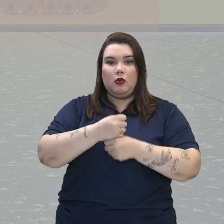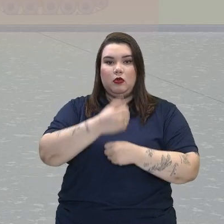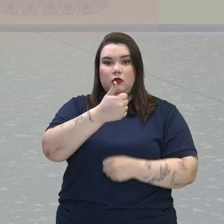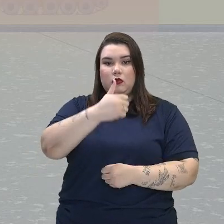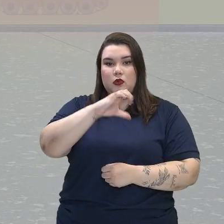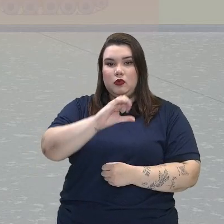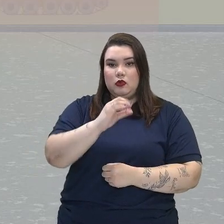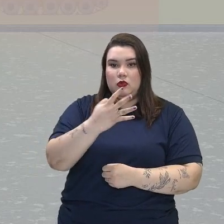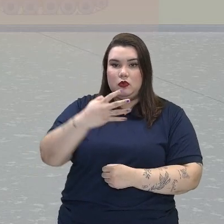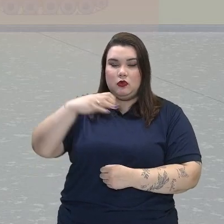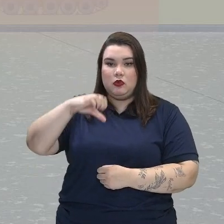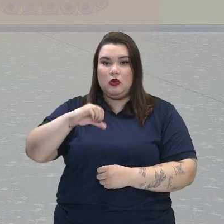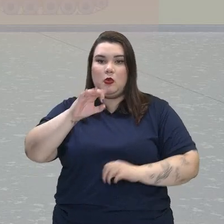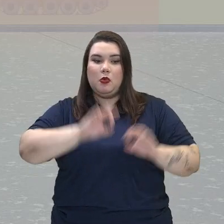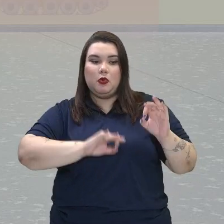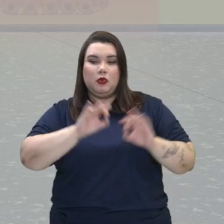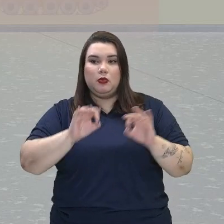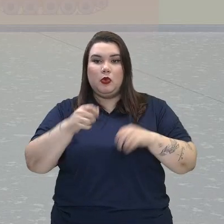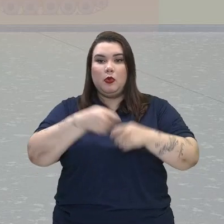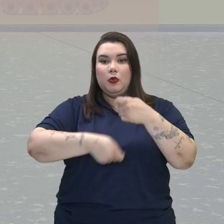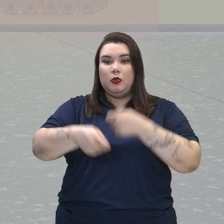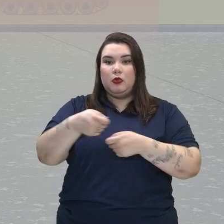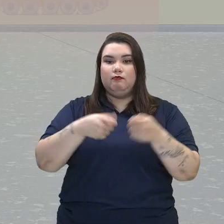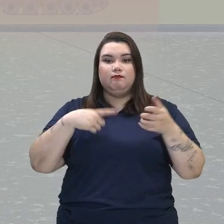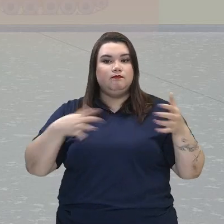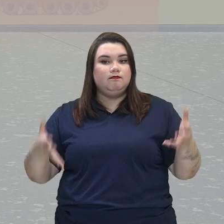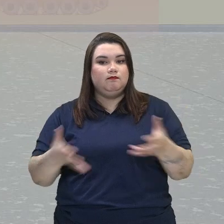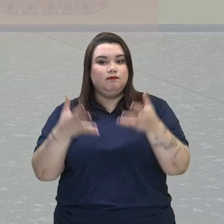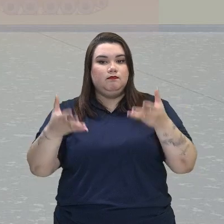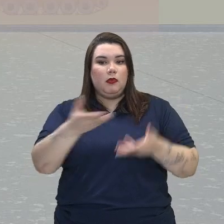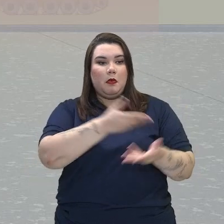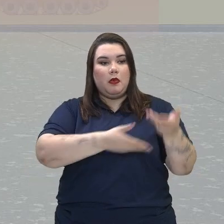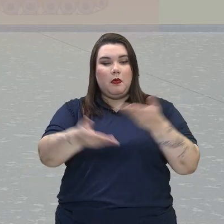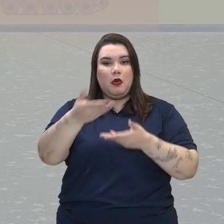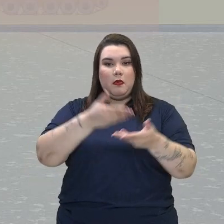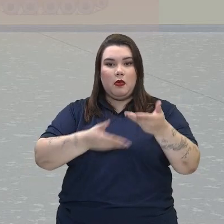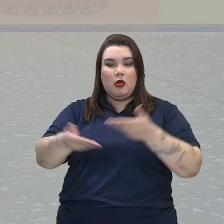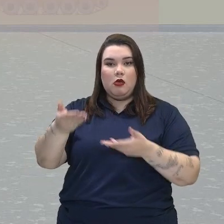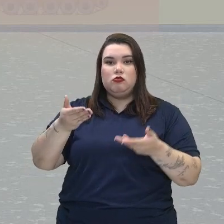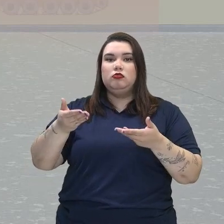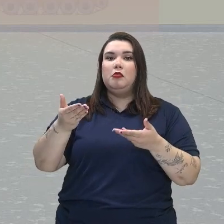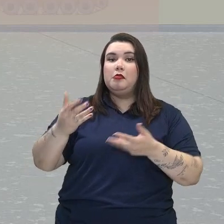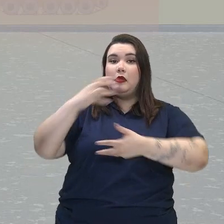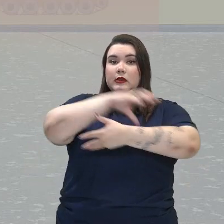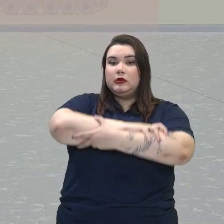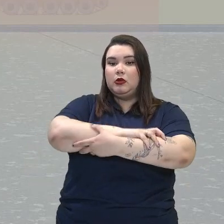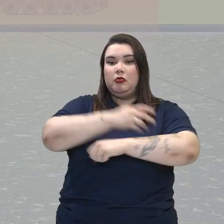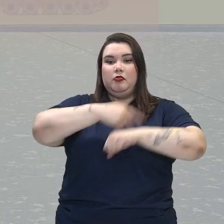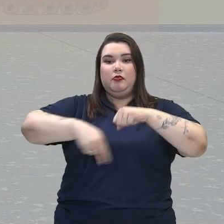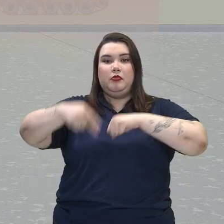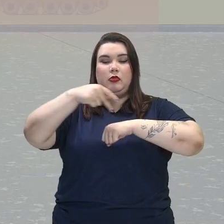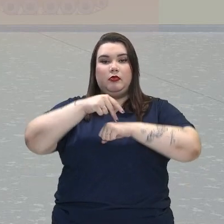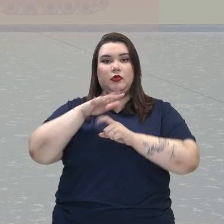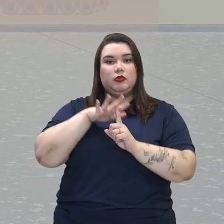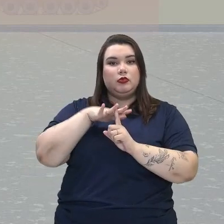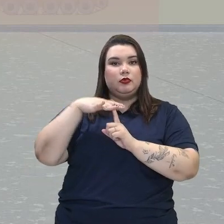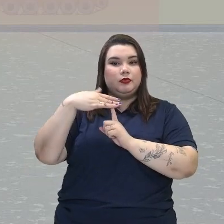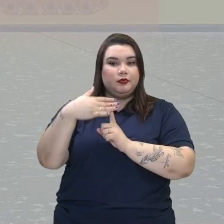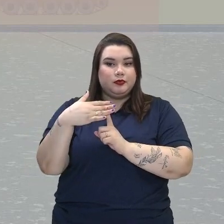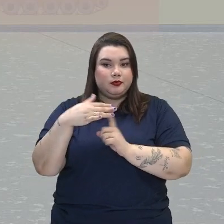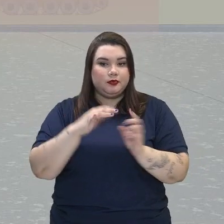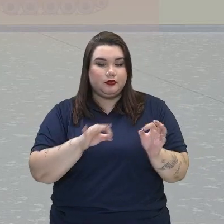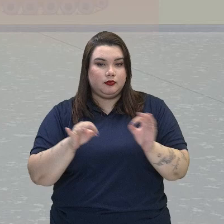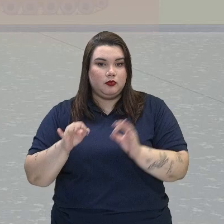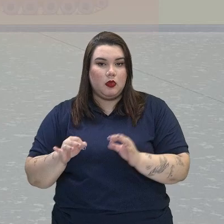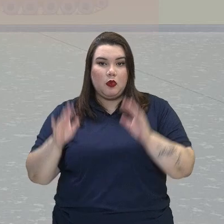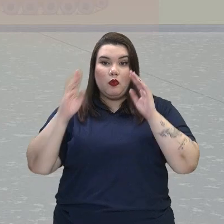1949 e era uma organização econômica que promovia a cooperação entre os países socialistas, que tinha